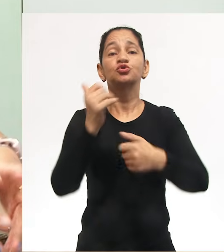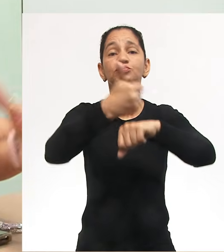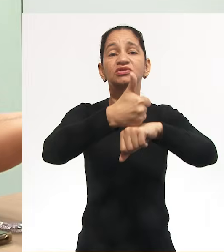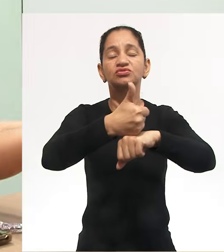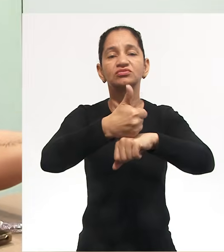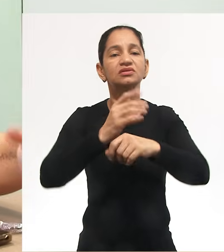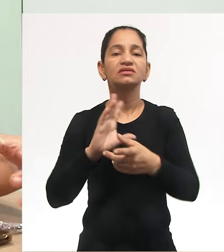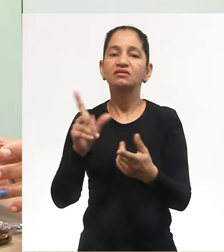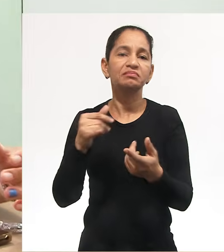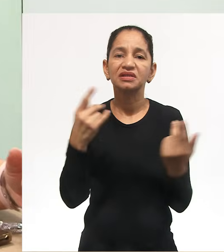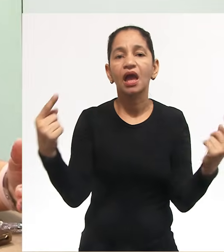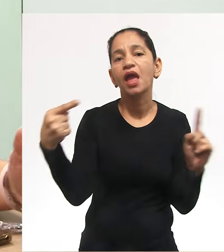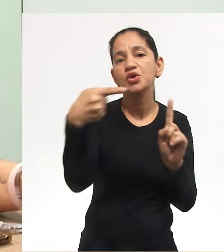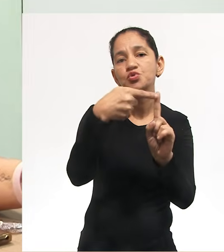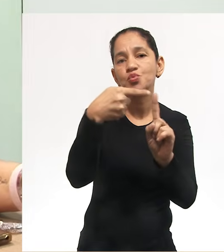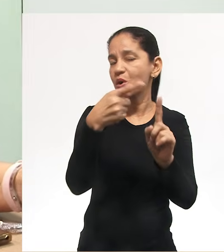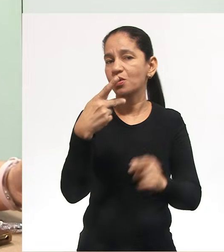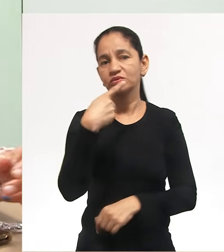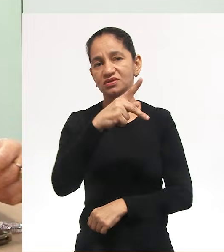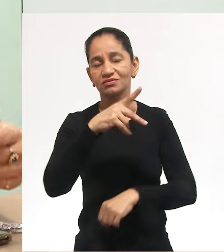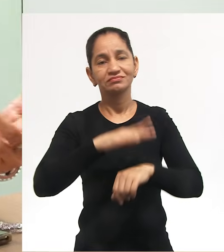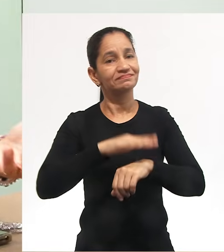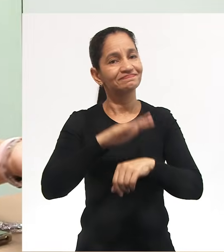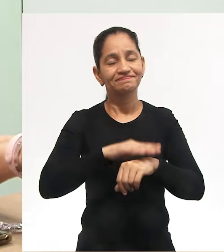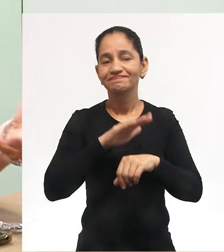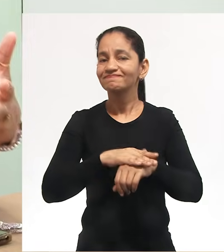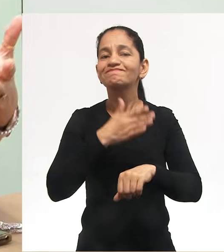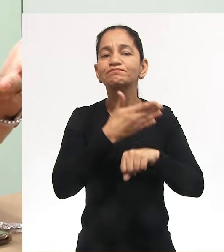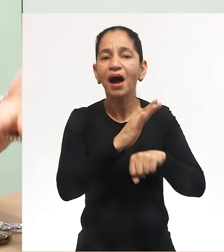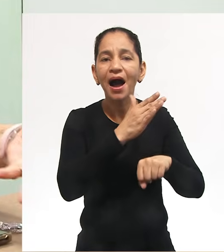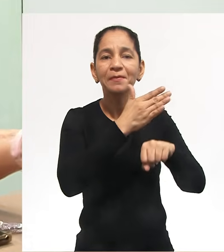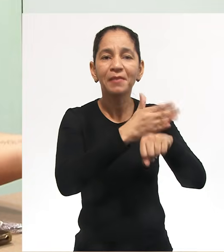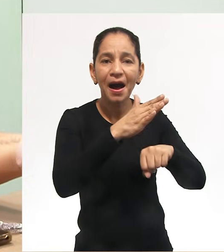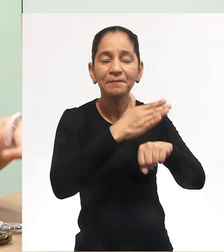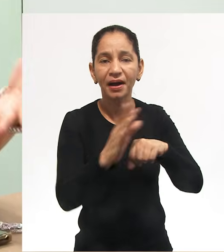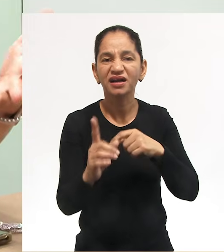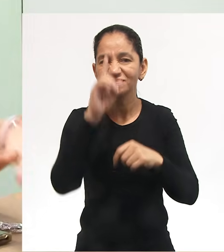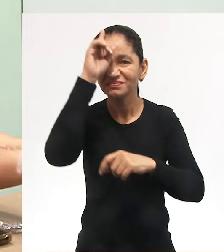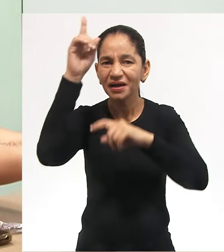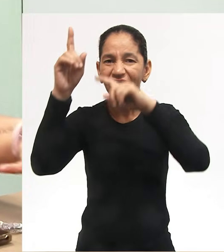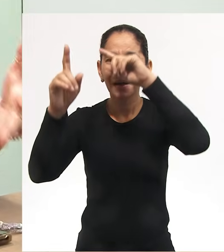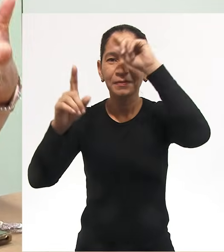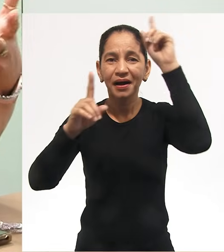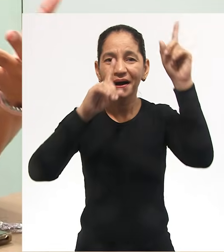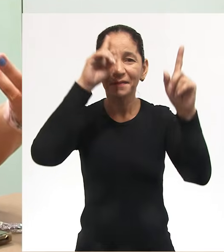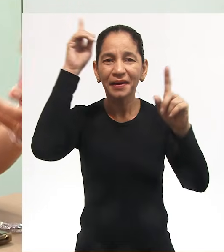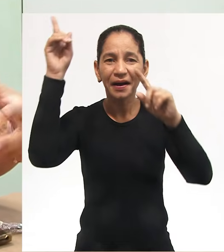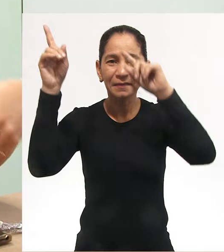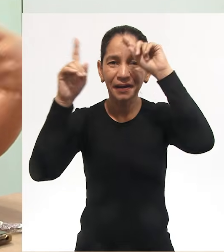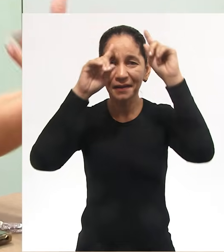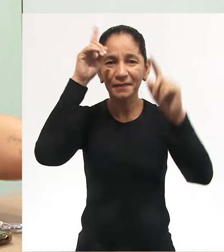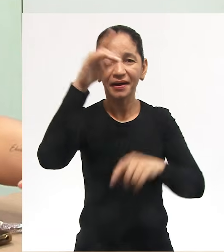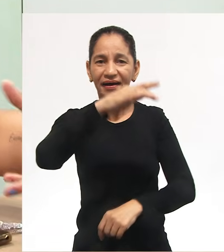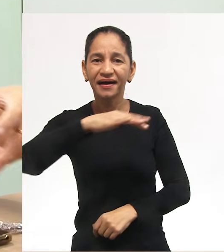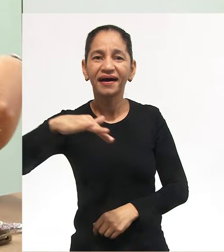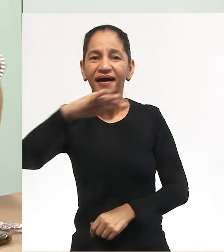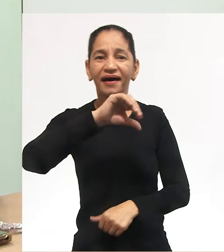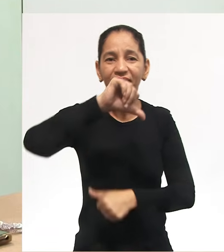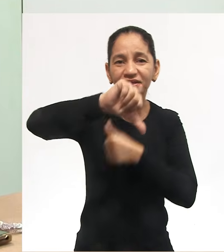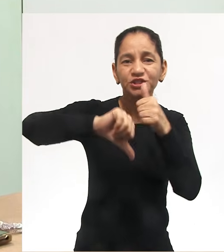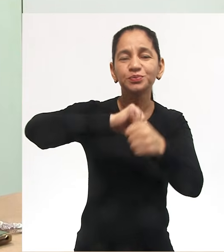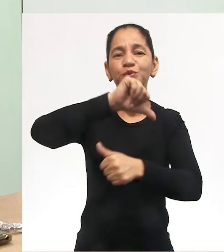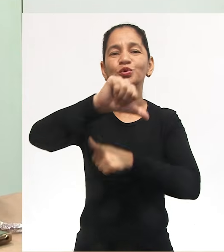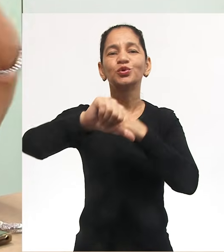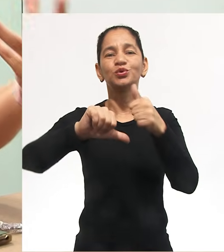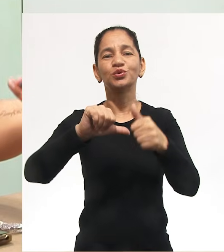sim. ia ser a essência daquilo, porque a essência está ali naquela prática de criar, de estar junto,